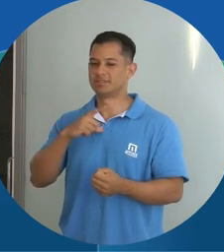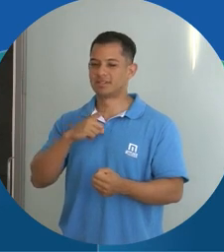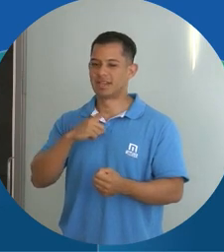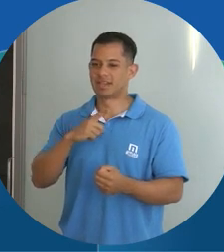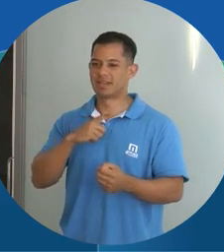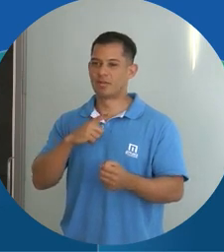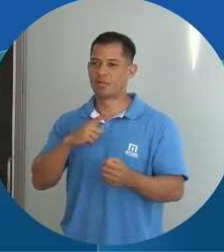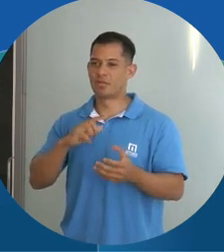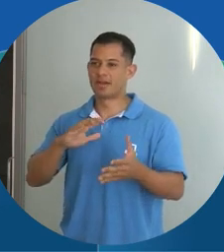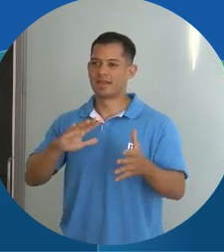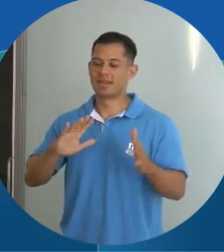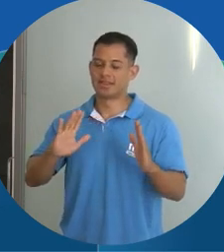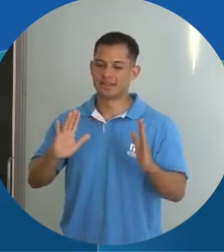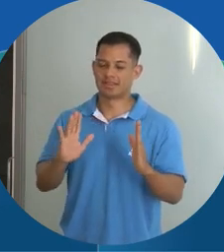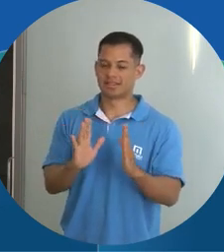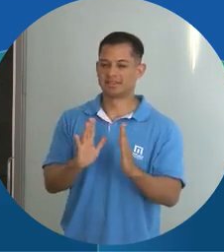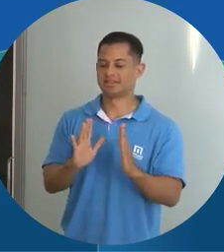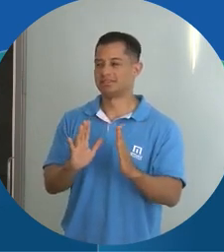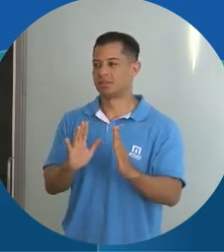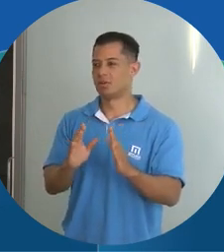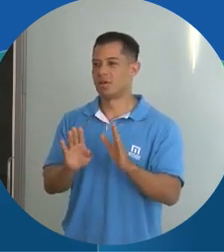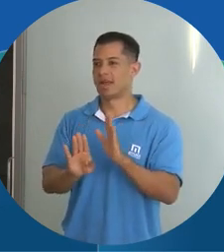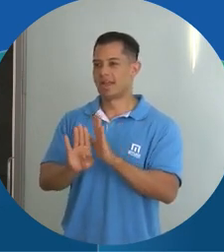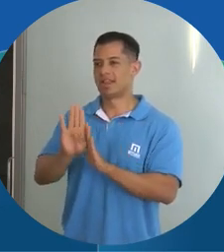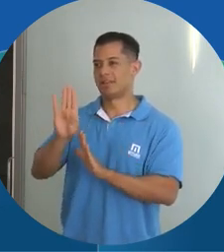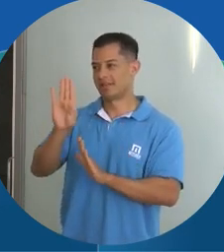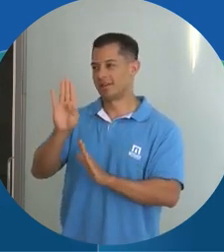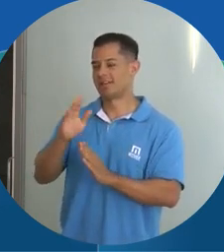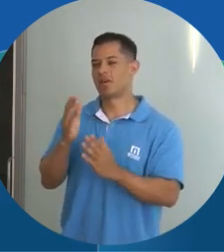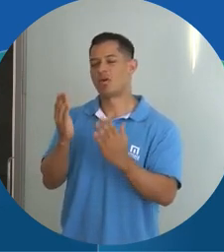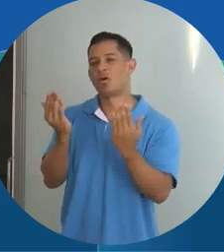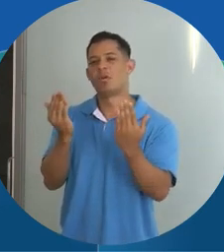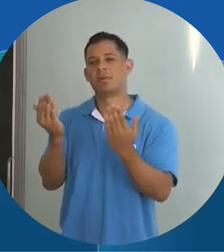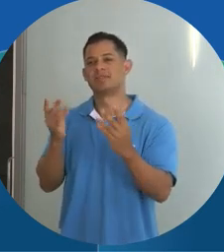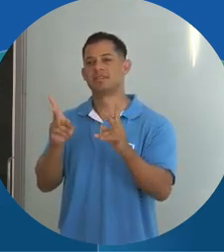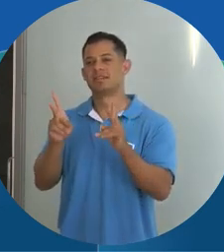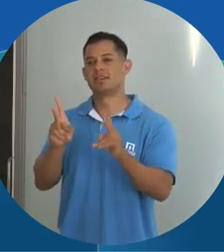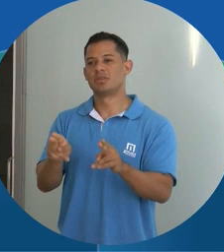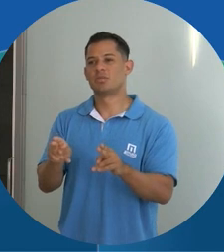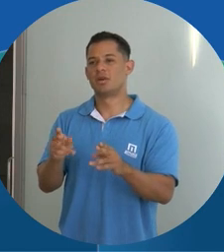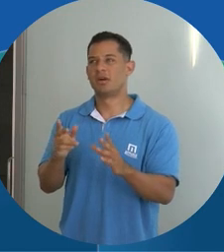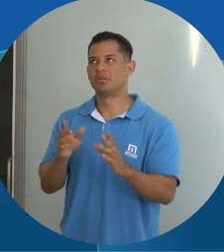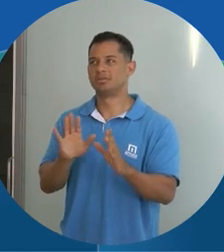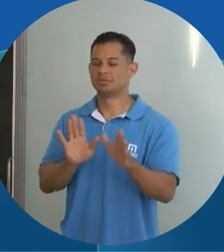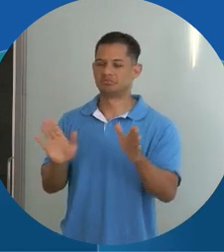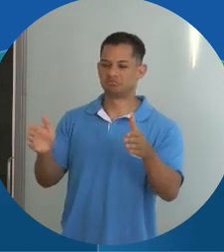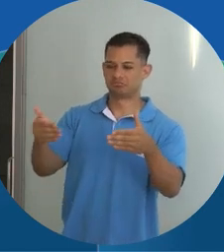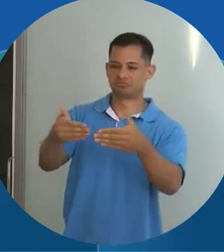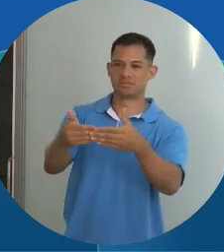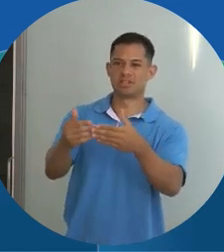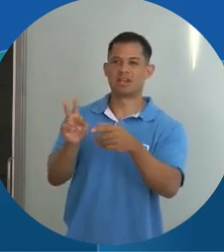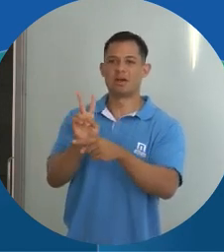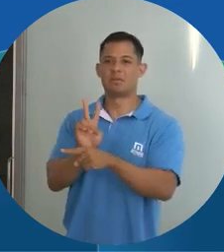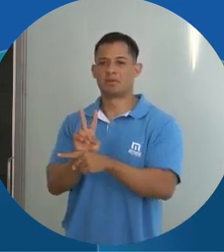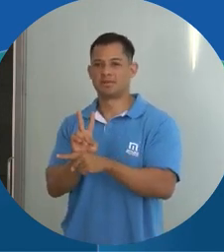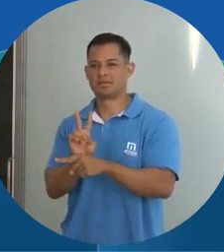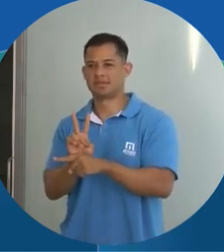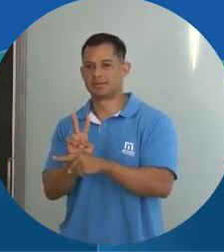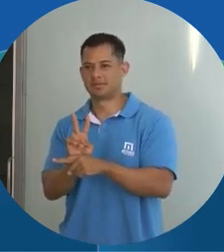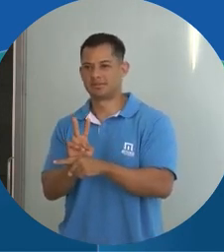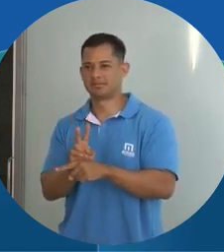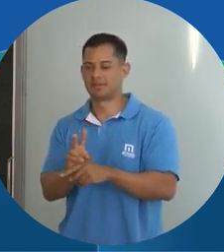nesse trecho. Então, mal comparando, a gente pode pensar isso como se fosse um elemento de proteção, uma fretagem de proteção, um princípio